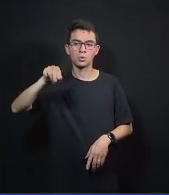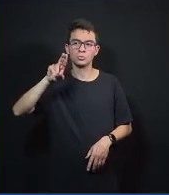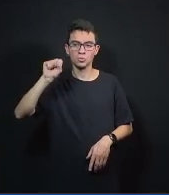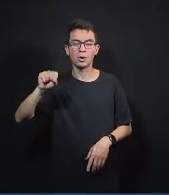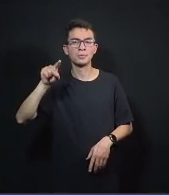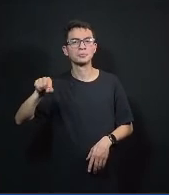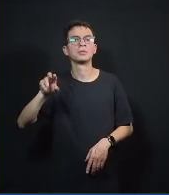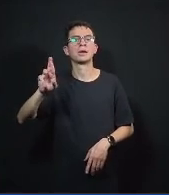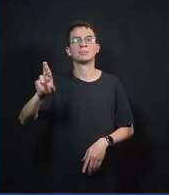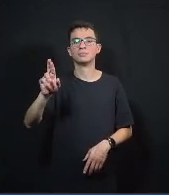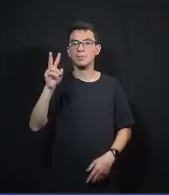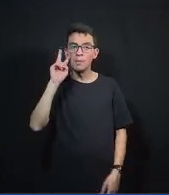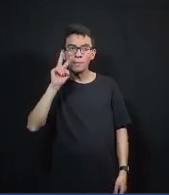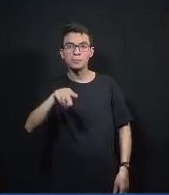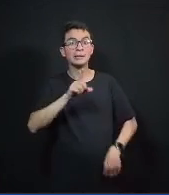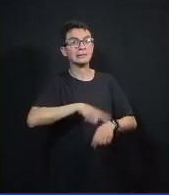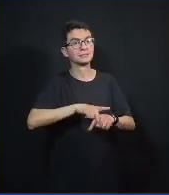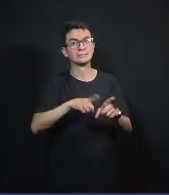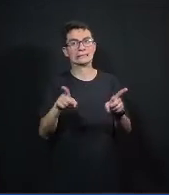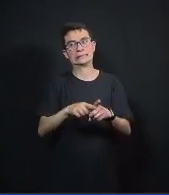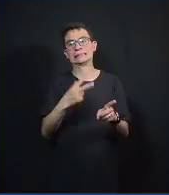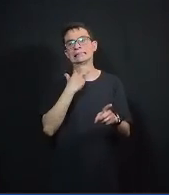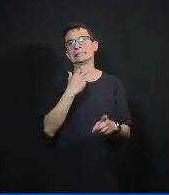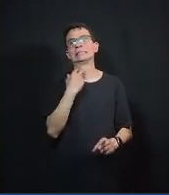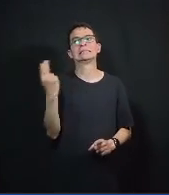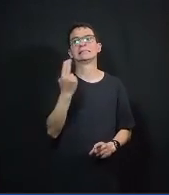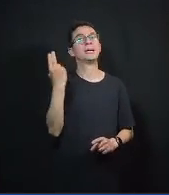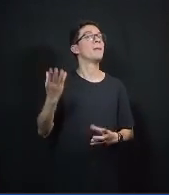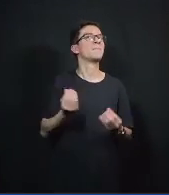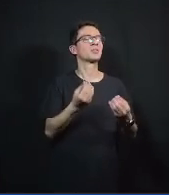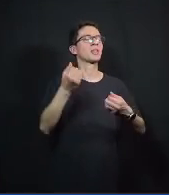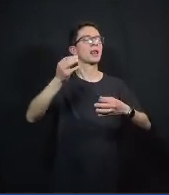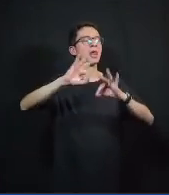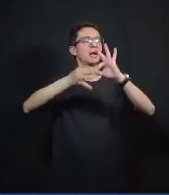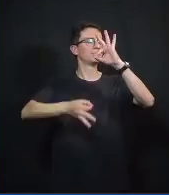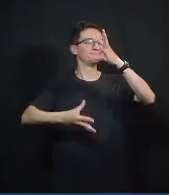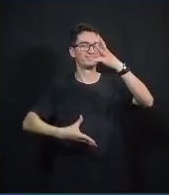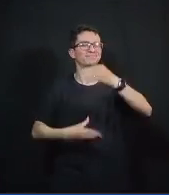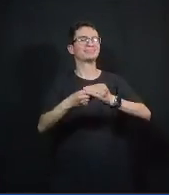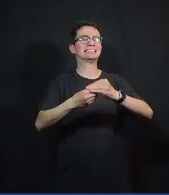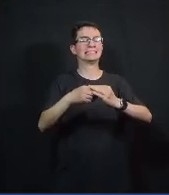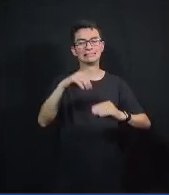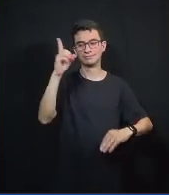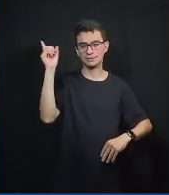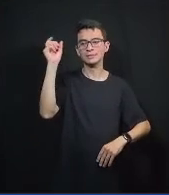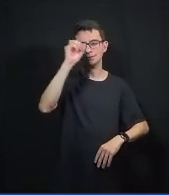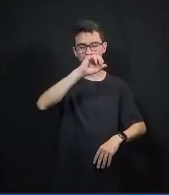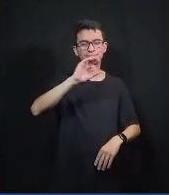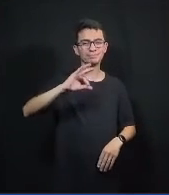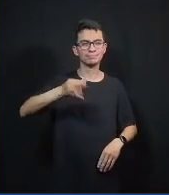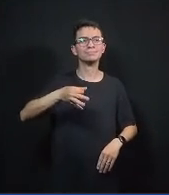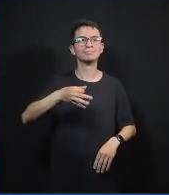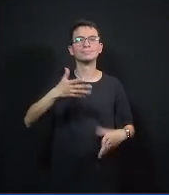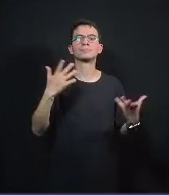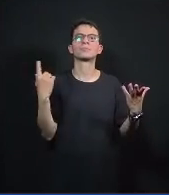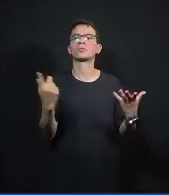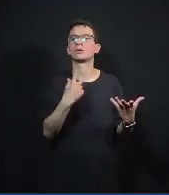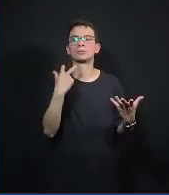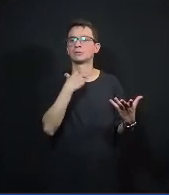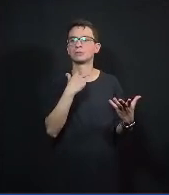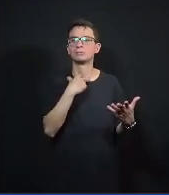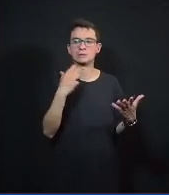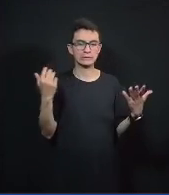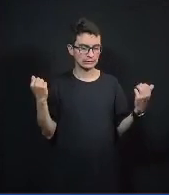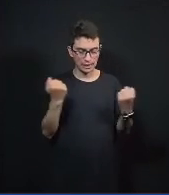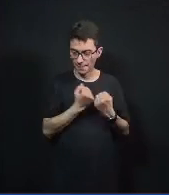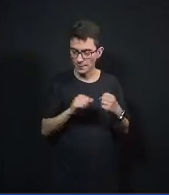www.tse.jus.br. O tempo é muito curto, né, para fazer falar tanto que seria uma logística da eleição propriamente dita, é uma questão que a gente não consegue abarcar em